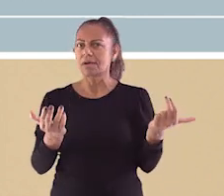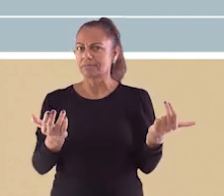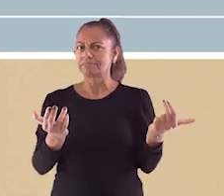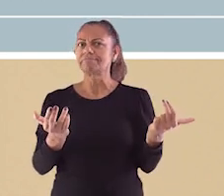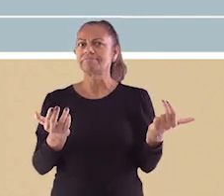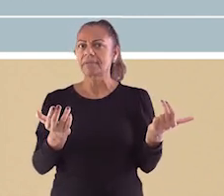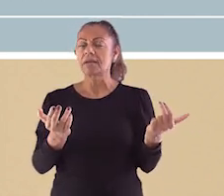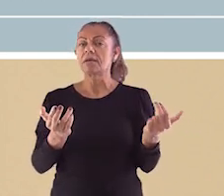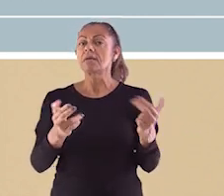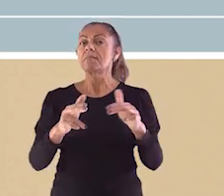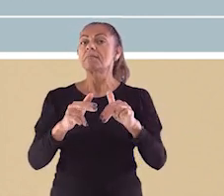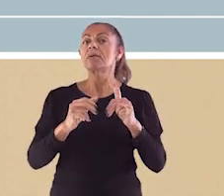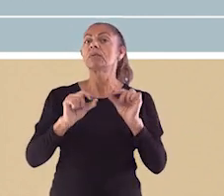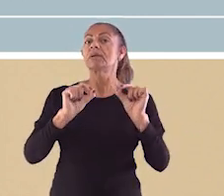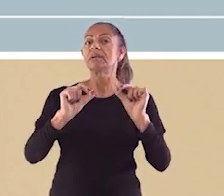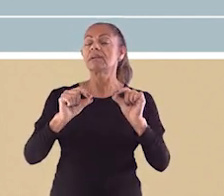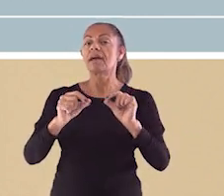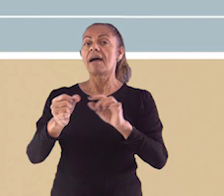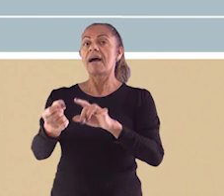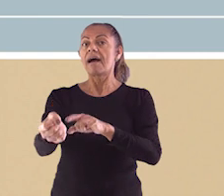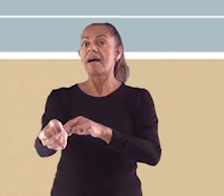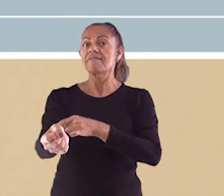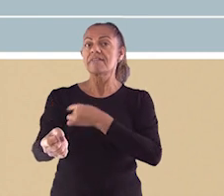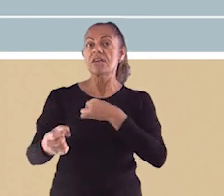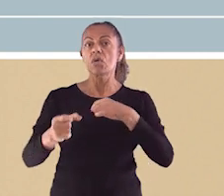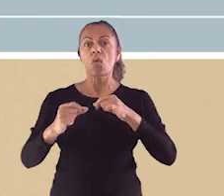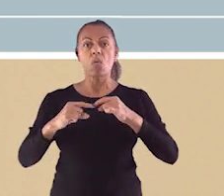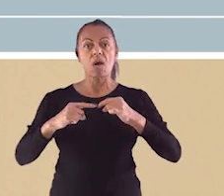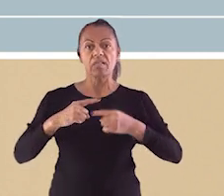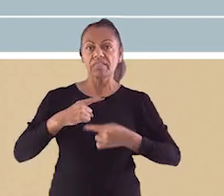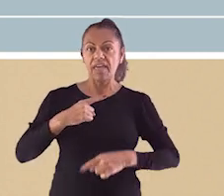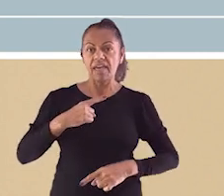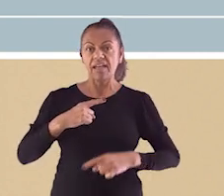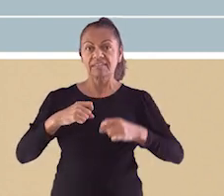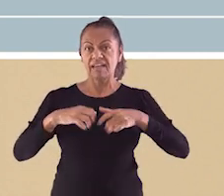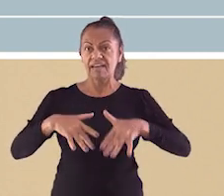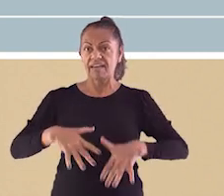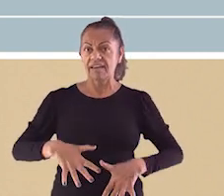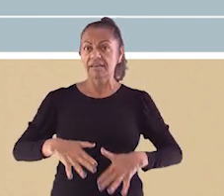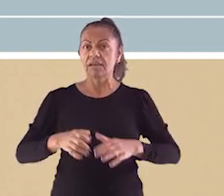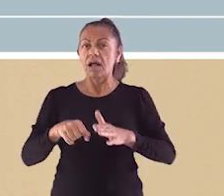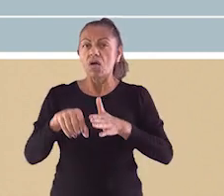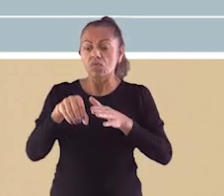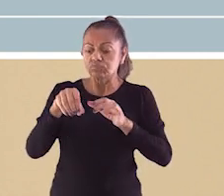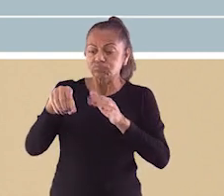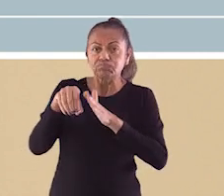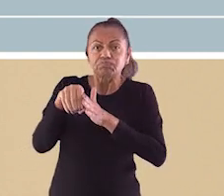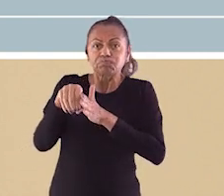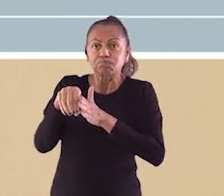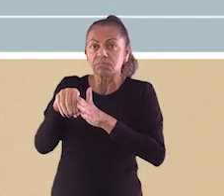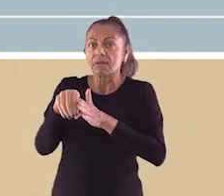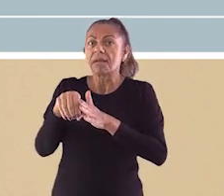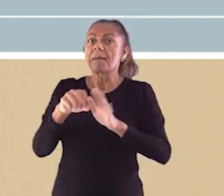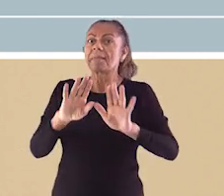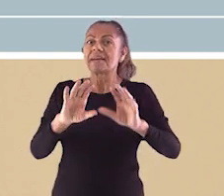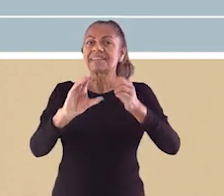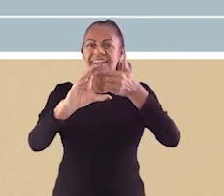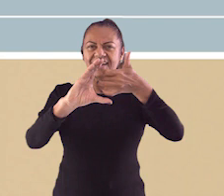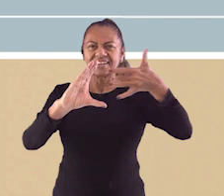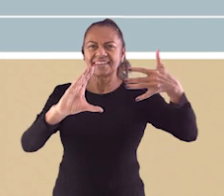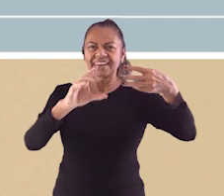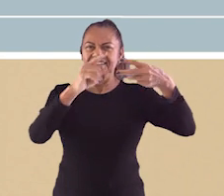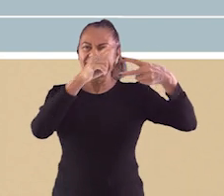os mesmos, ou seja, ambas ocorrem devido a uma obstrução de uma artéria. Também conhecemos